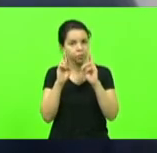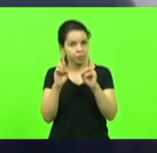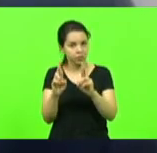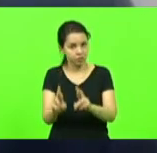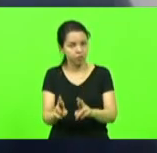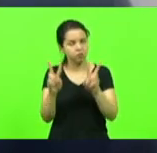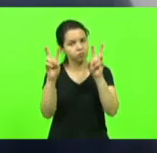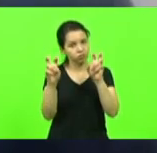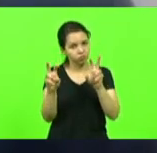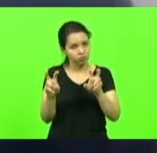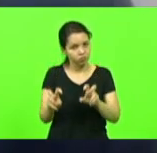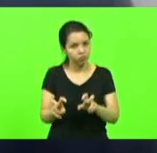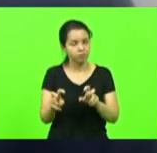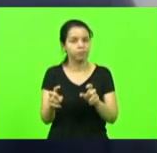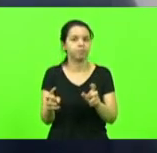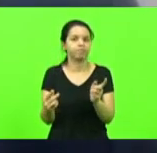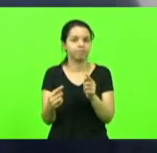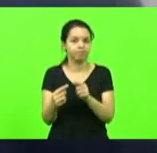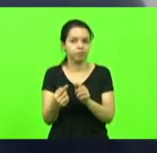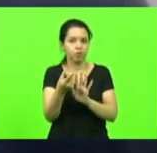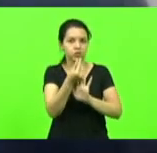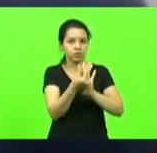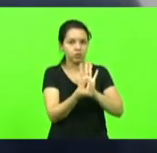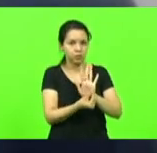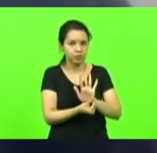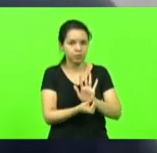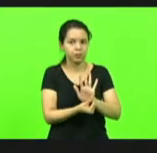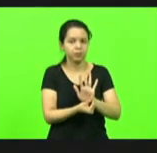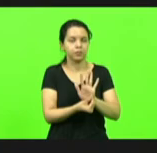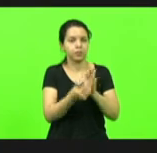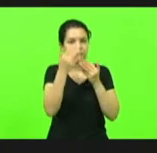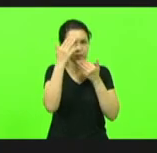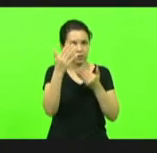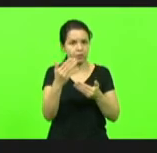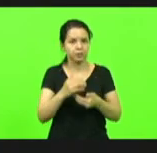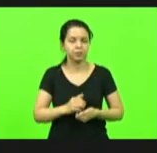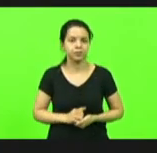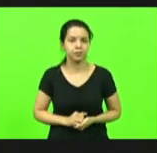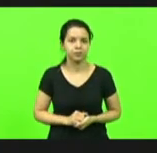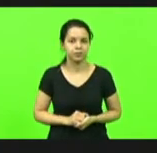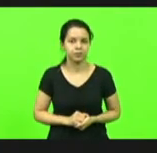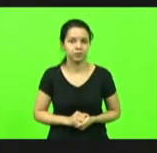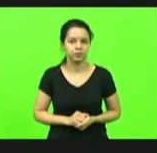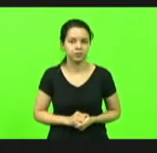questões relacionadas ao orçamento do Estado. Ok? Muito obrigado.